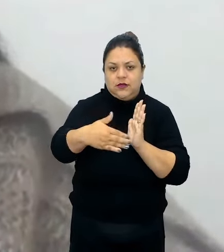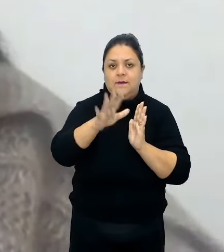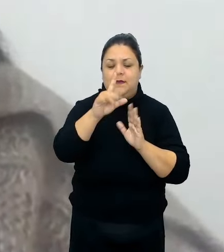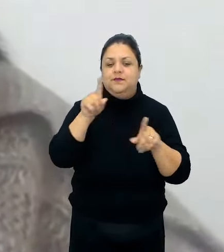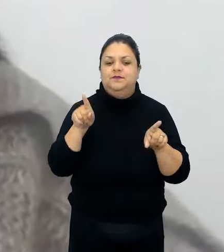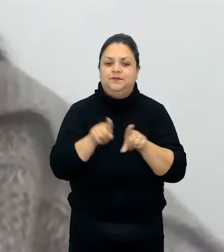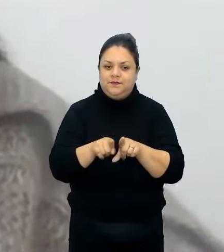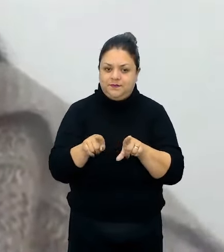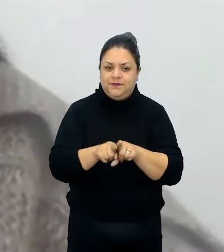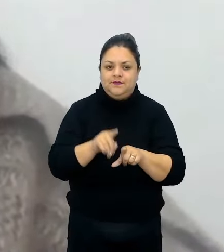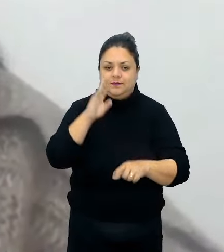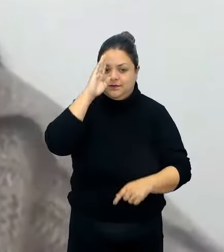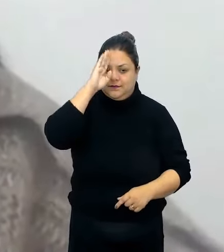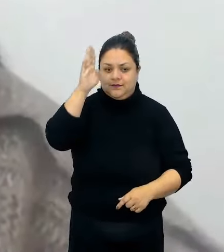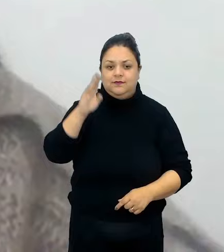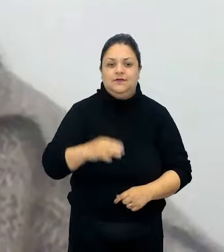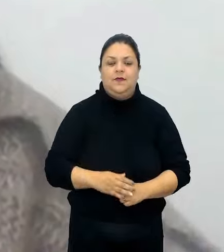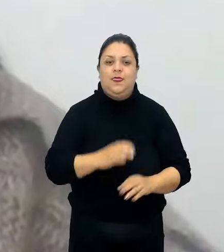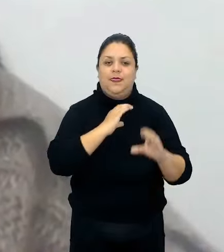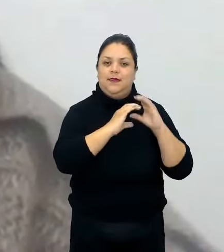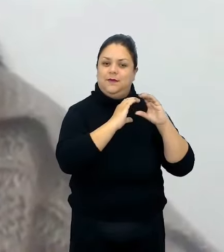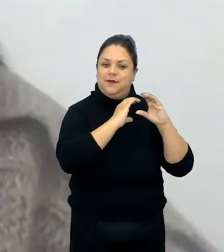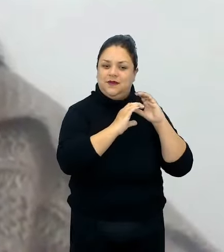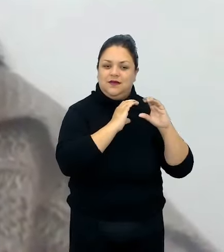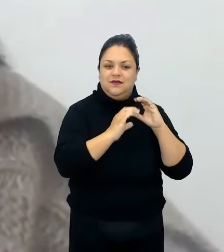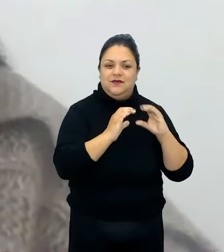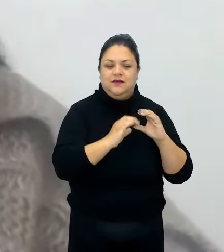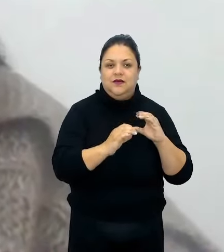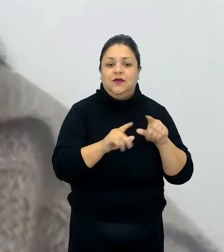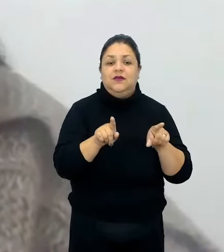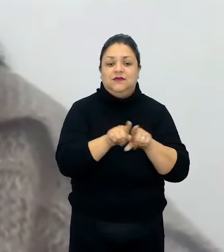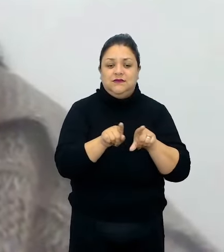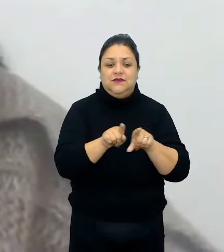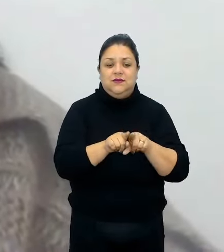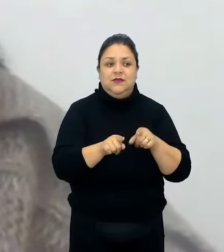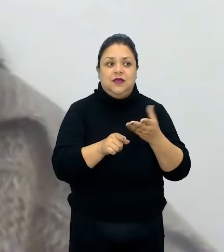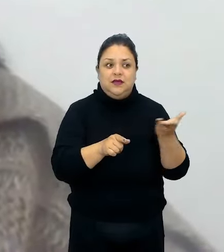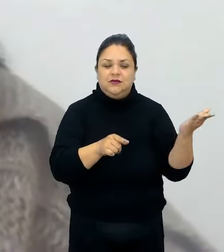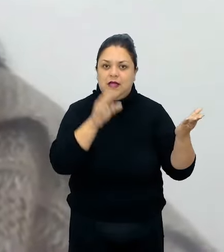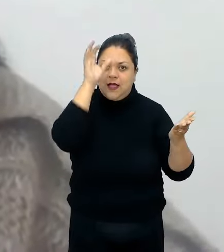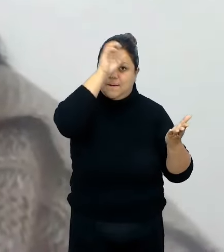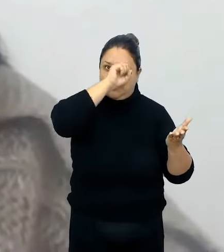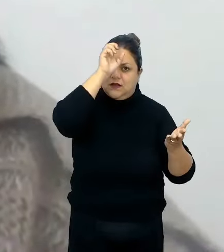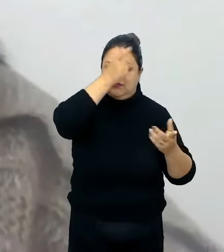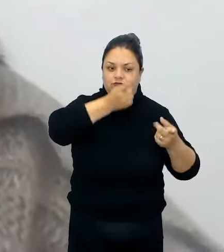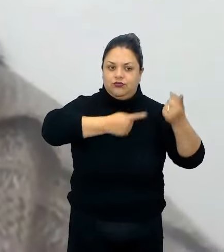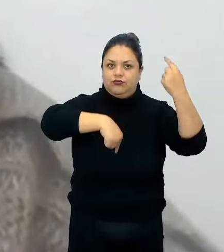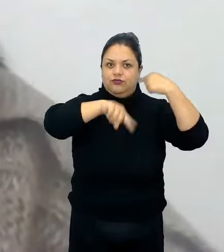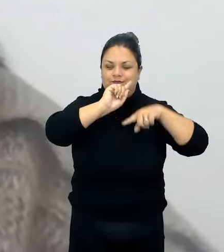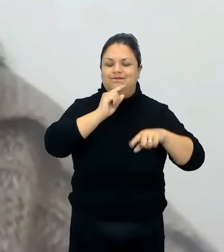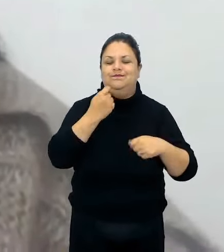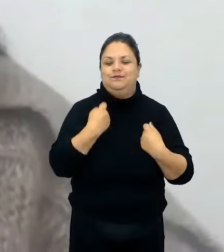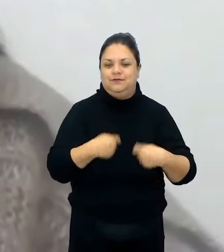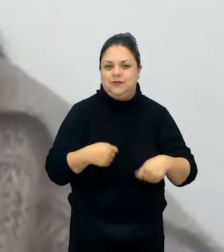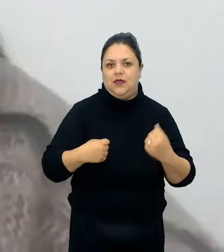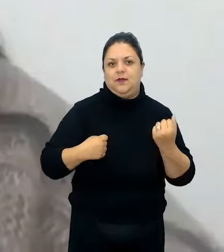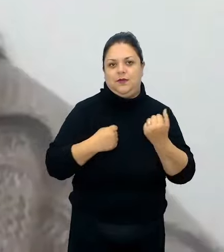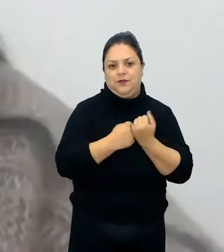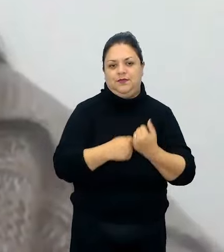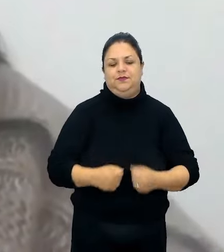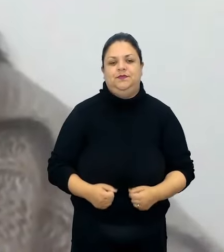mas principalmente para a questão de comunicação e o processo de aprendizagem, né? Pensando assim